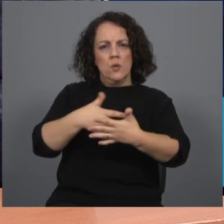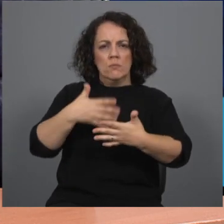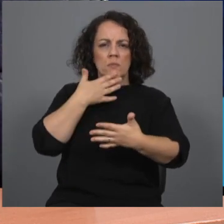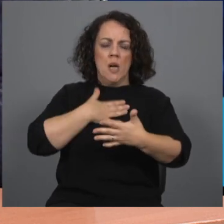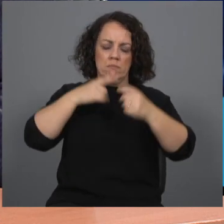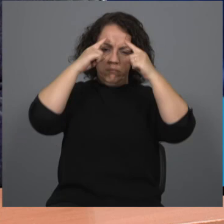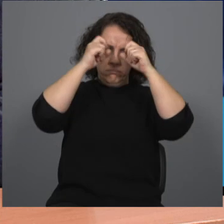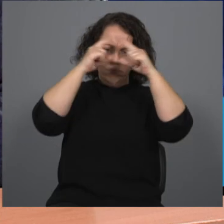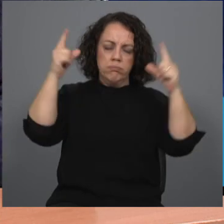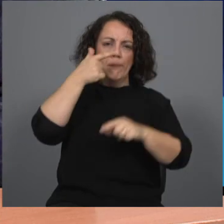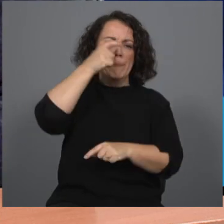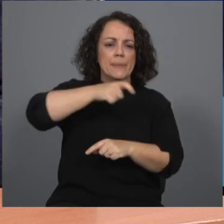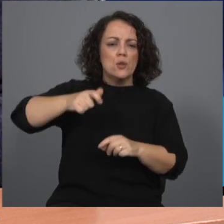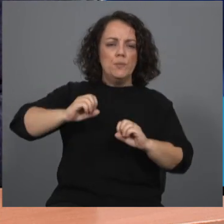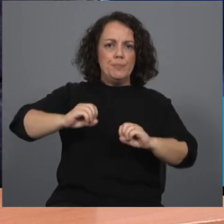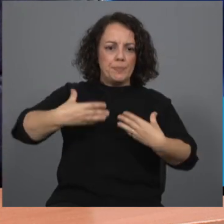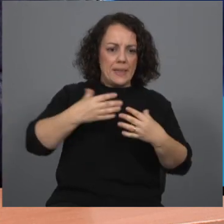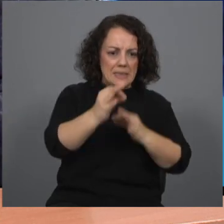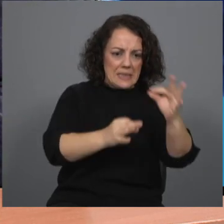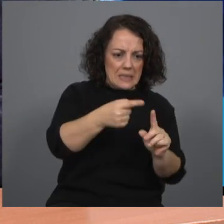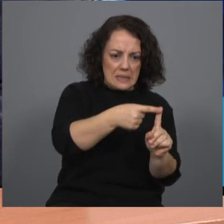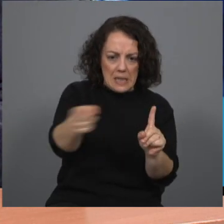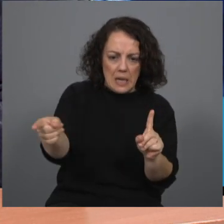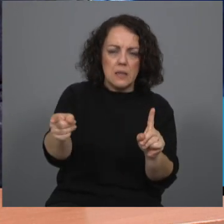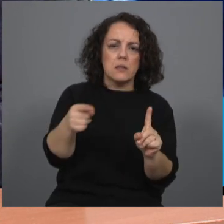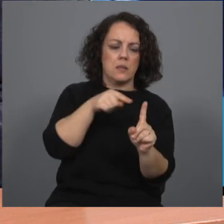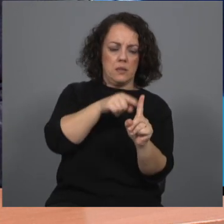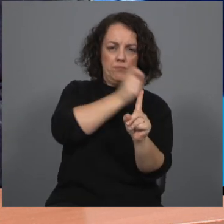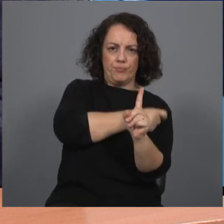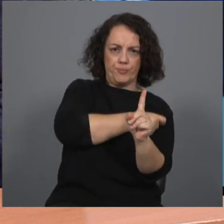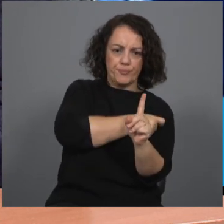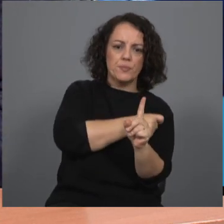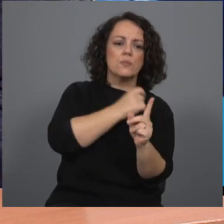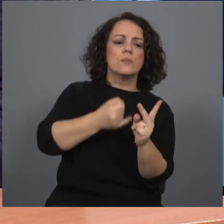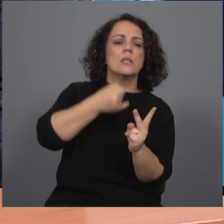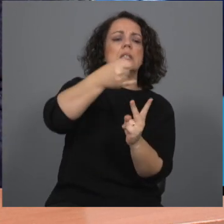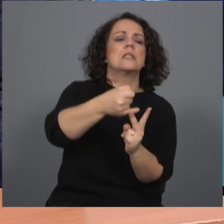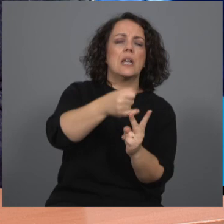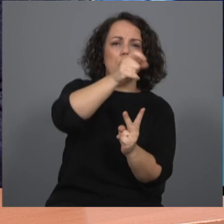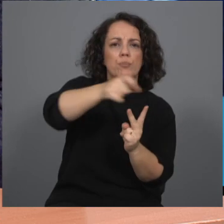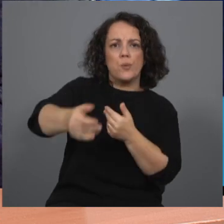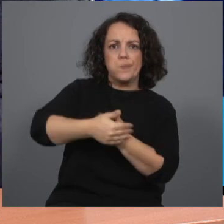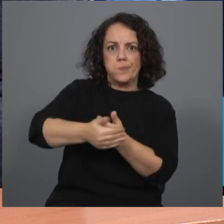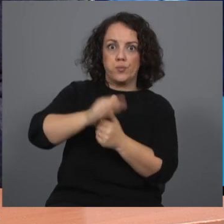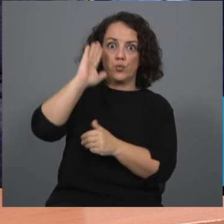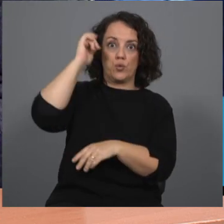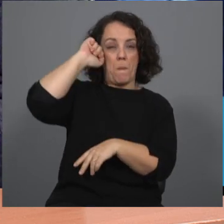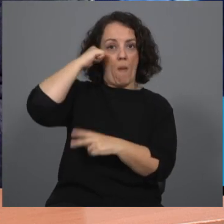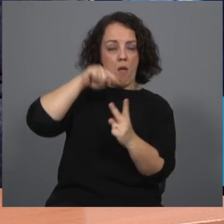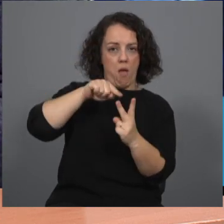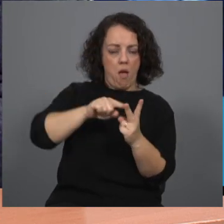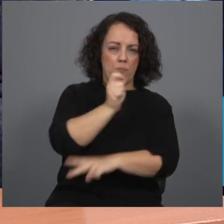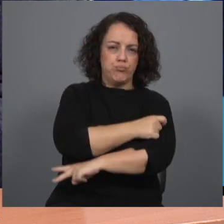que estão na primeira linha do combate e depois os mais atingidos, que são os mais velhos, mas no mundo